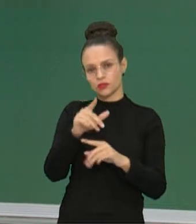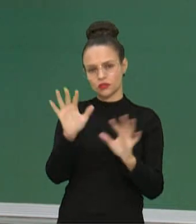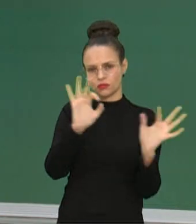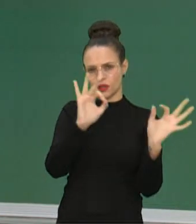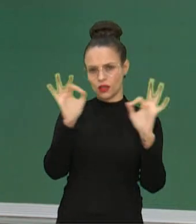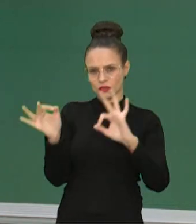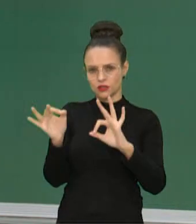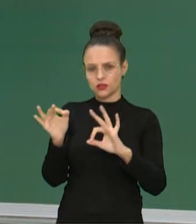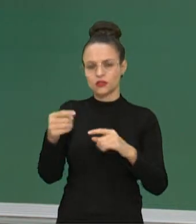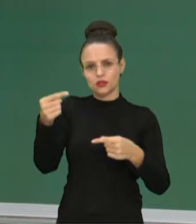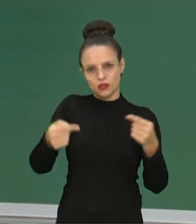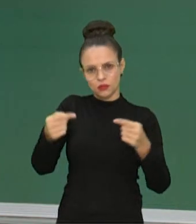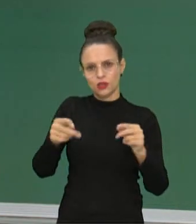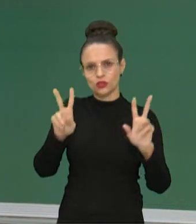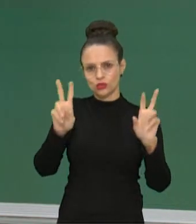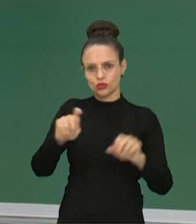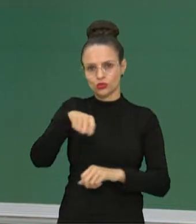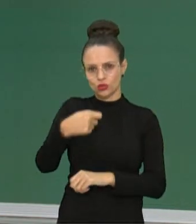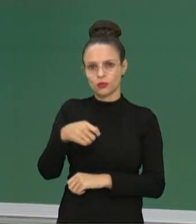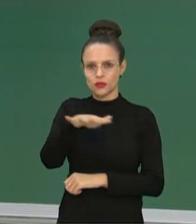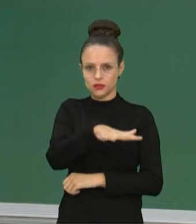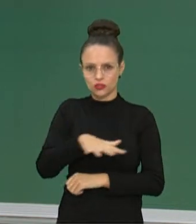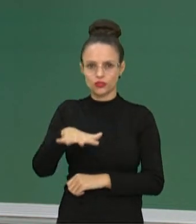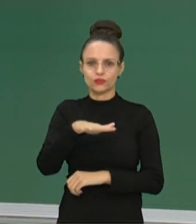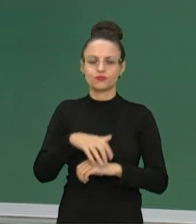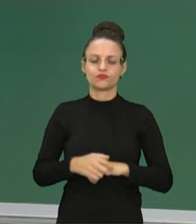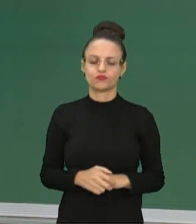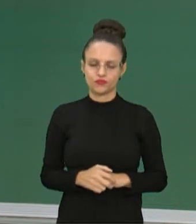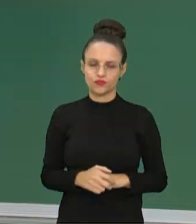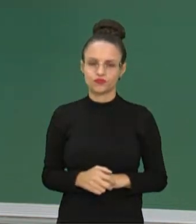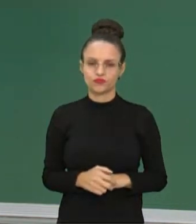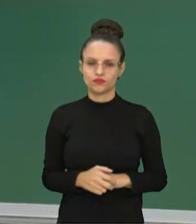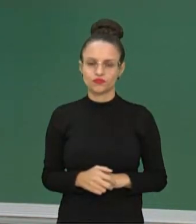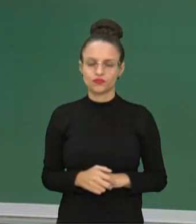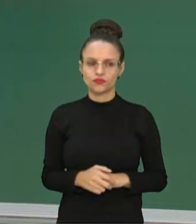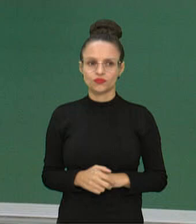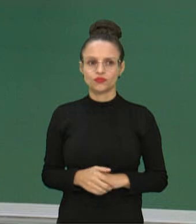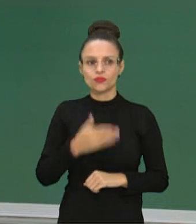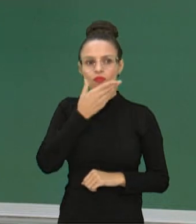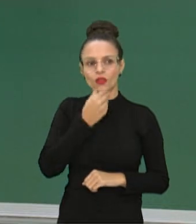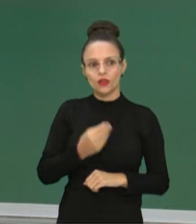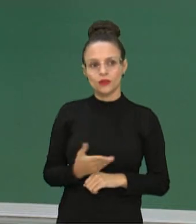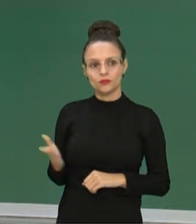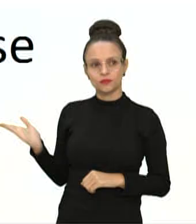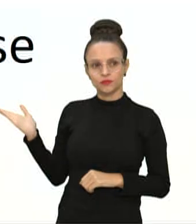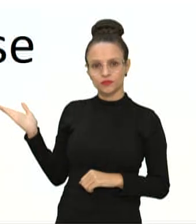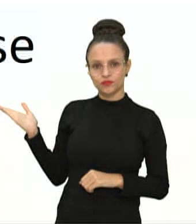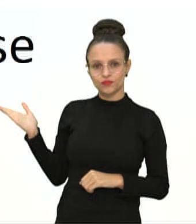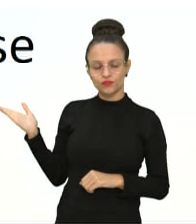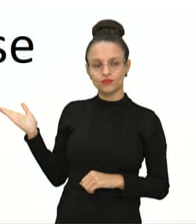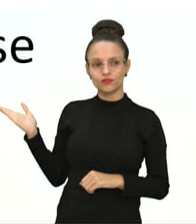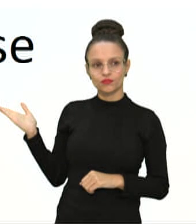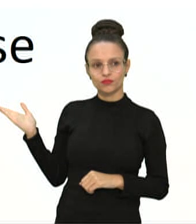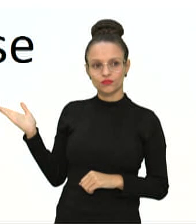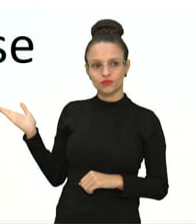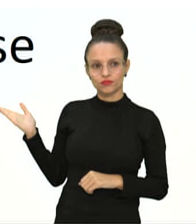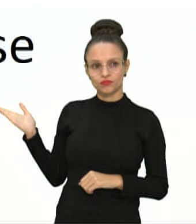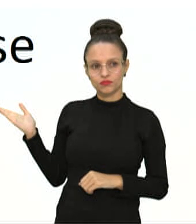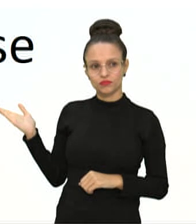um debate legal sobre essa região. Muito bem. Este cara aqui, ó, você está vendo? O